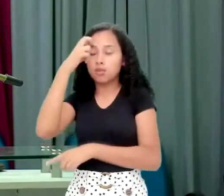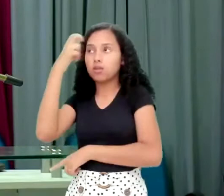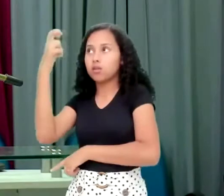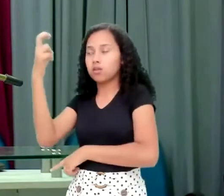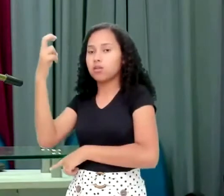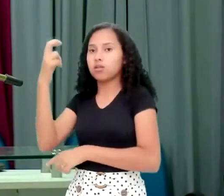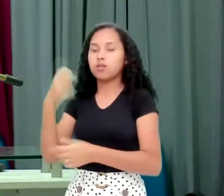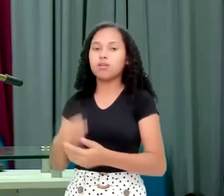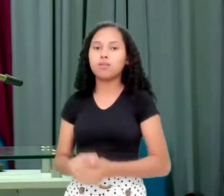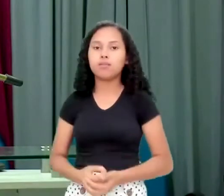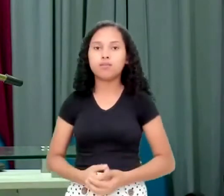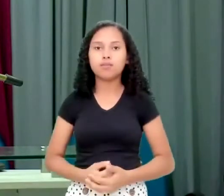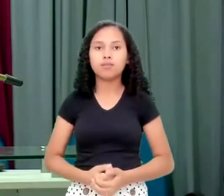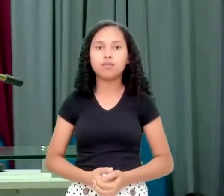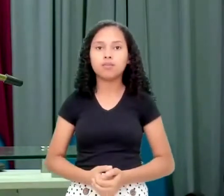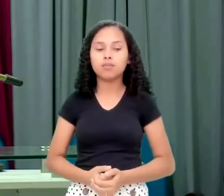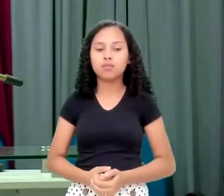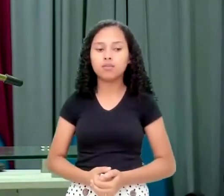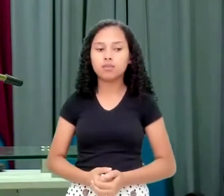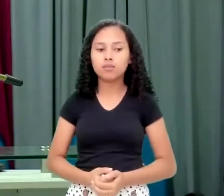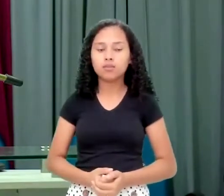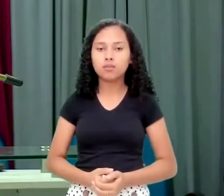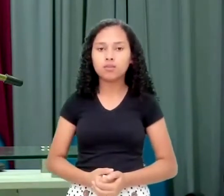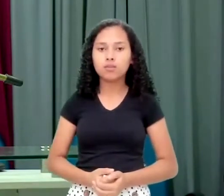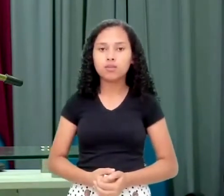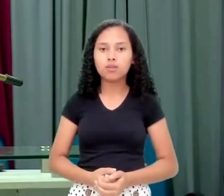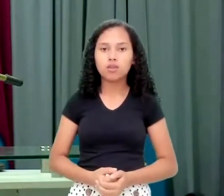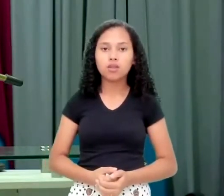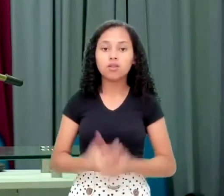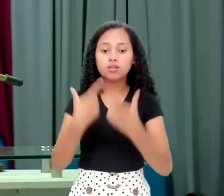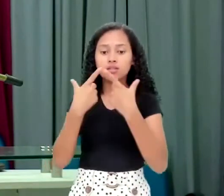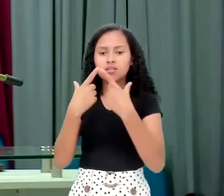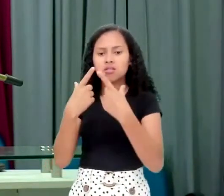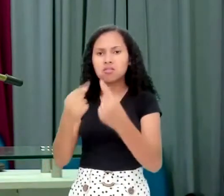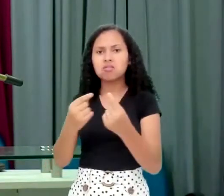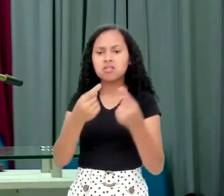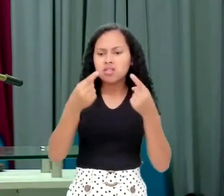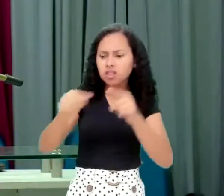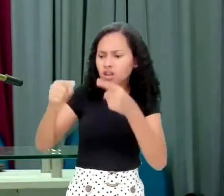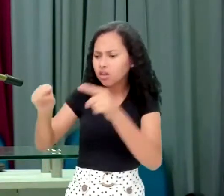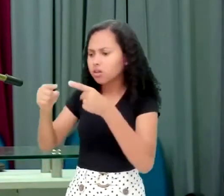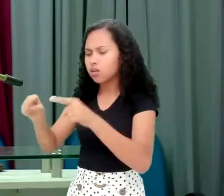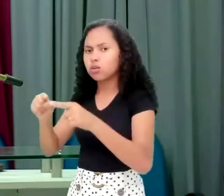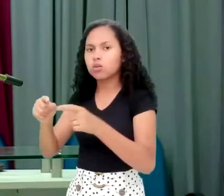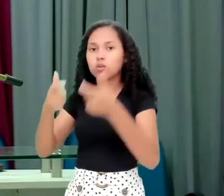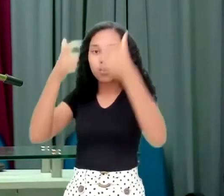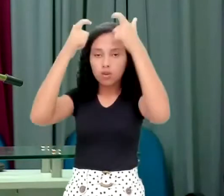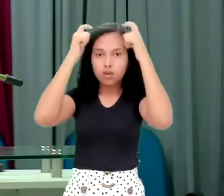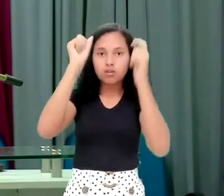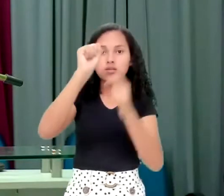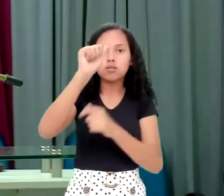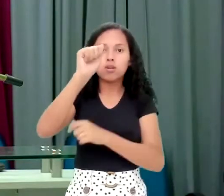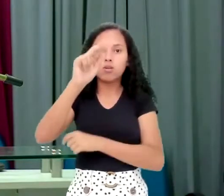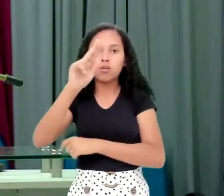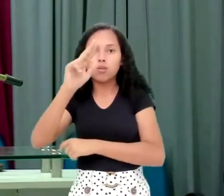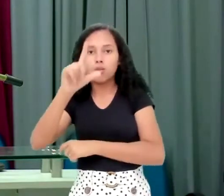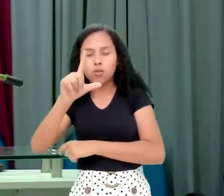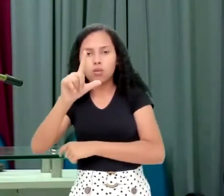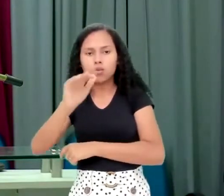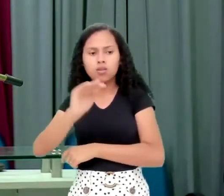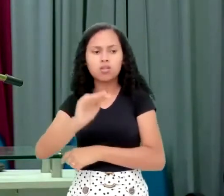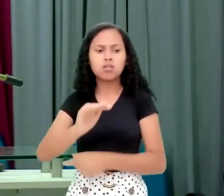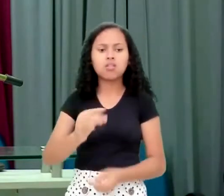E então Davi, que havia fugido das perseguições de Saul após a morte de Samuel,